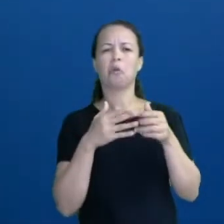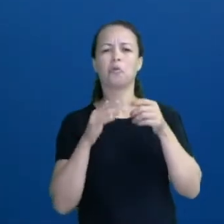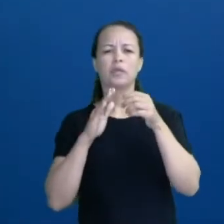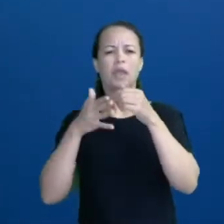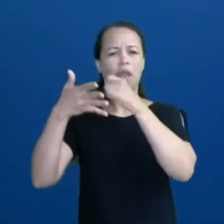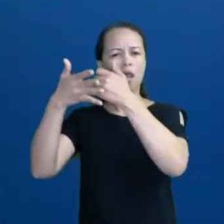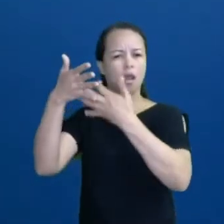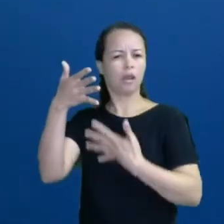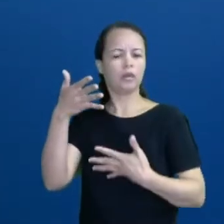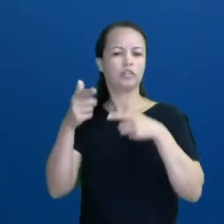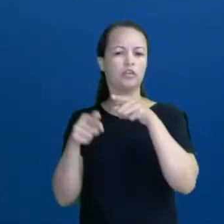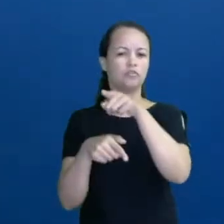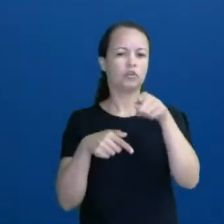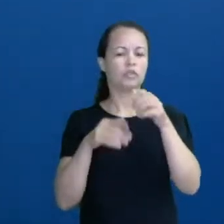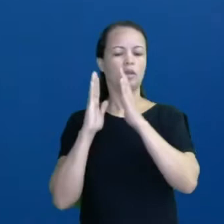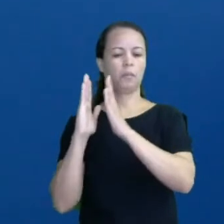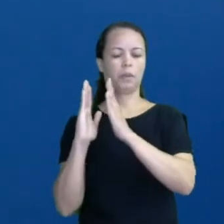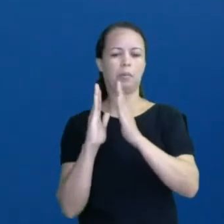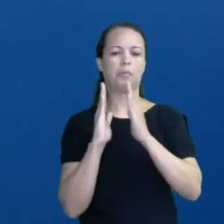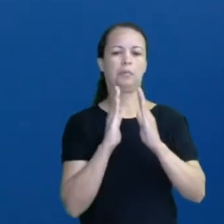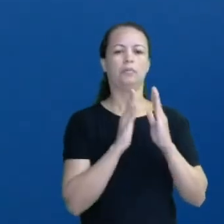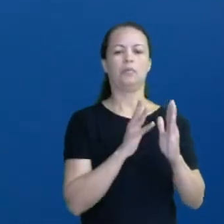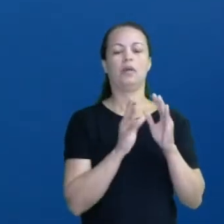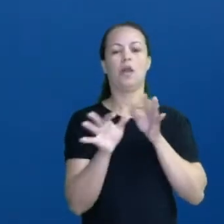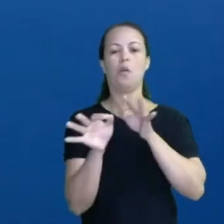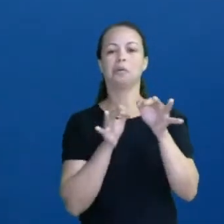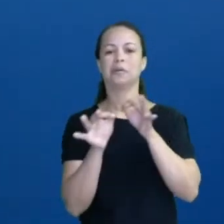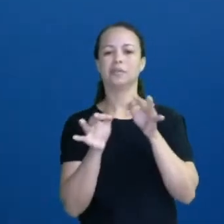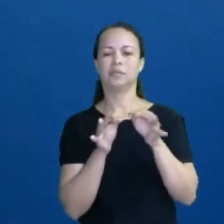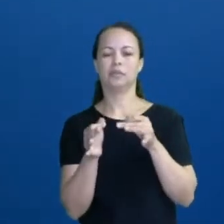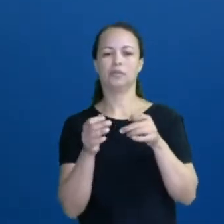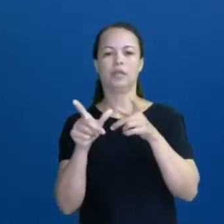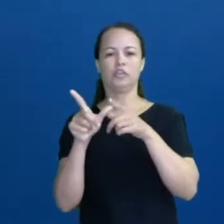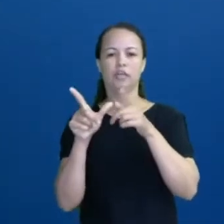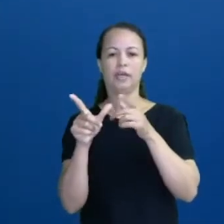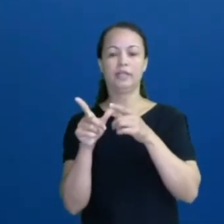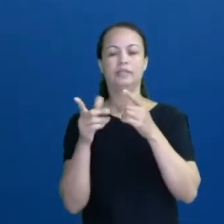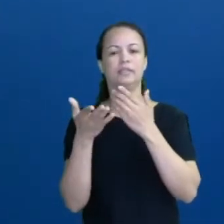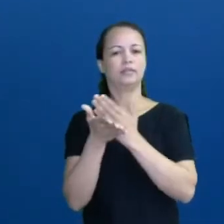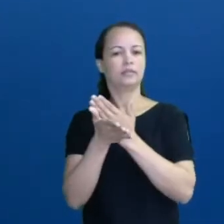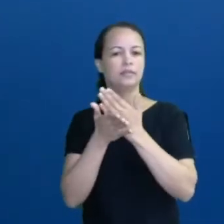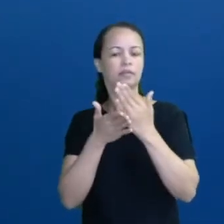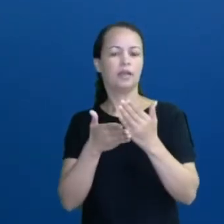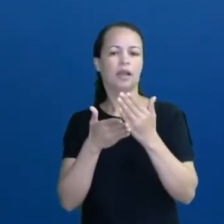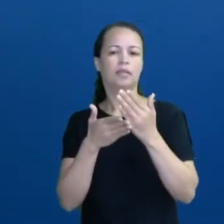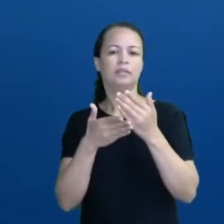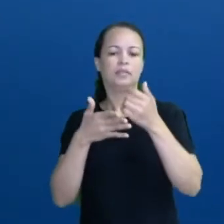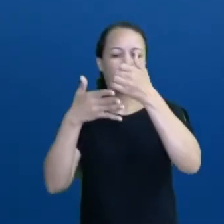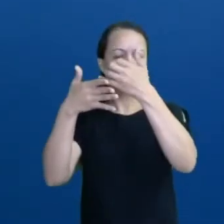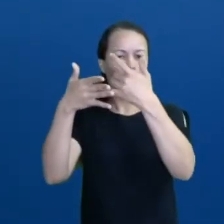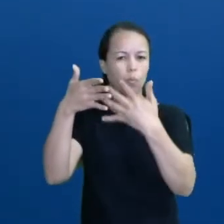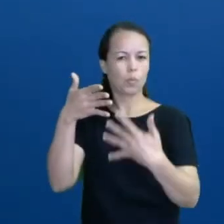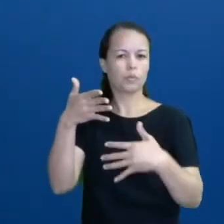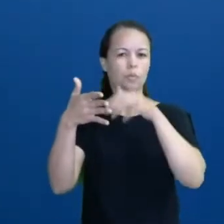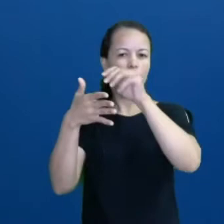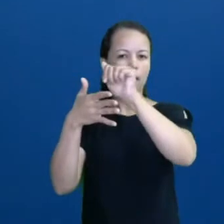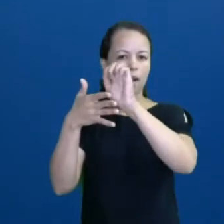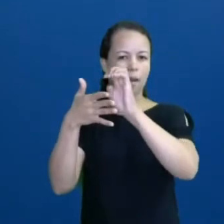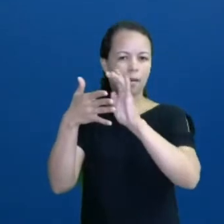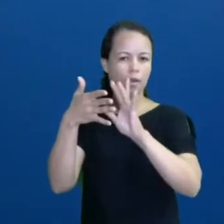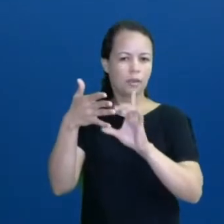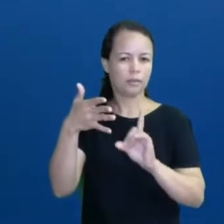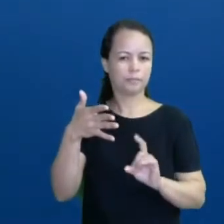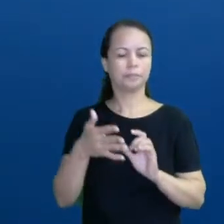ordem alfabética, então vocês já sabem, vou ter que seguir a ordem das letrinhas iniciais, seguindo lá a ordem do alfabeto, tá?